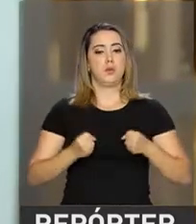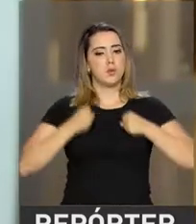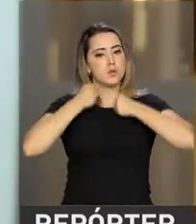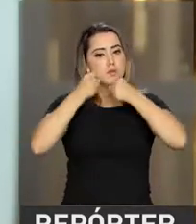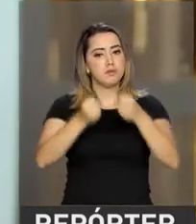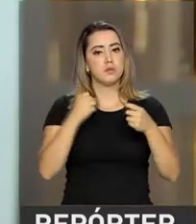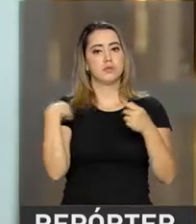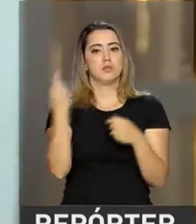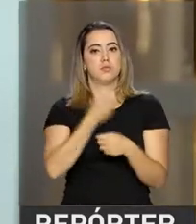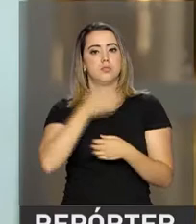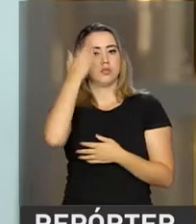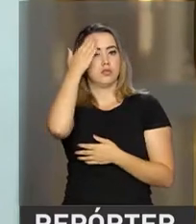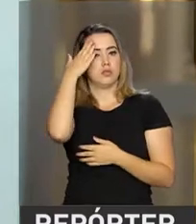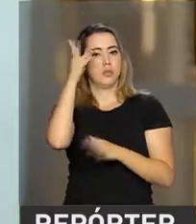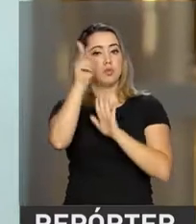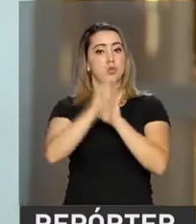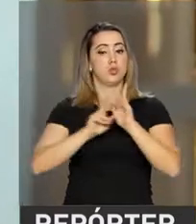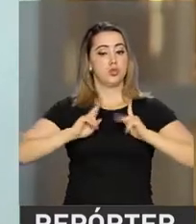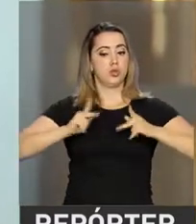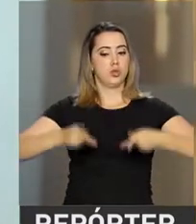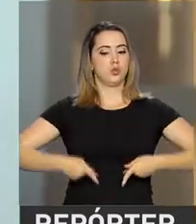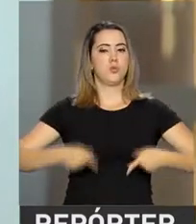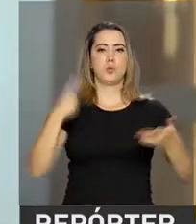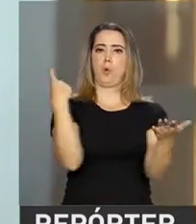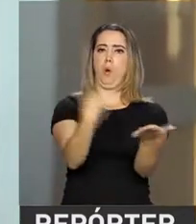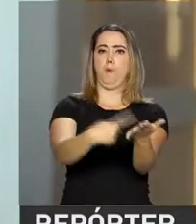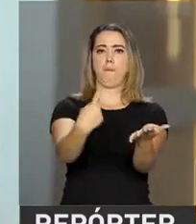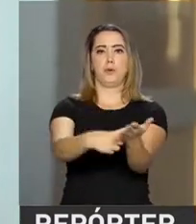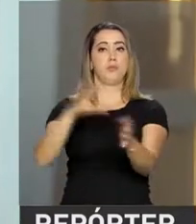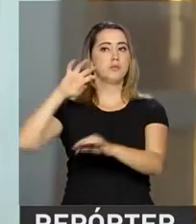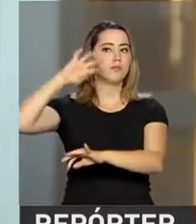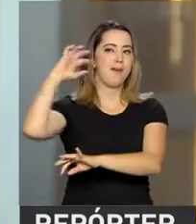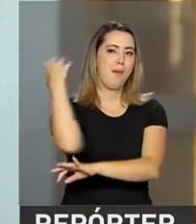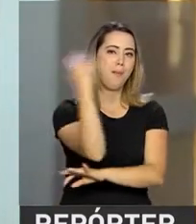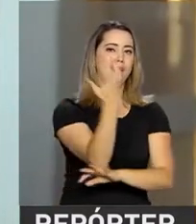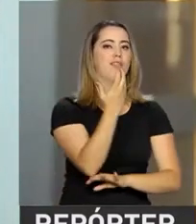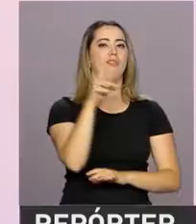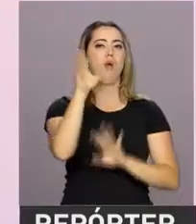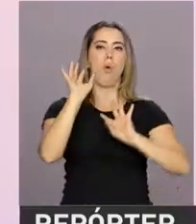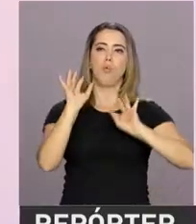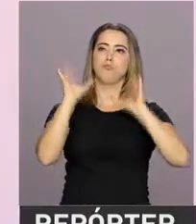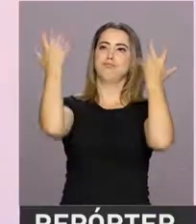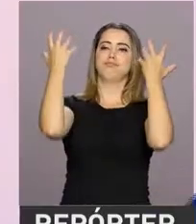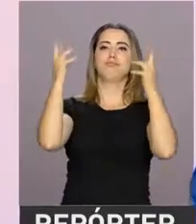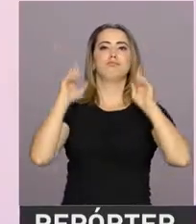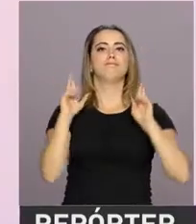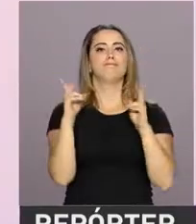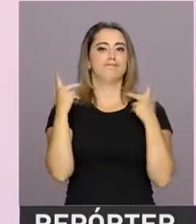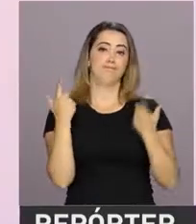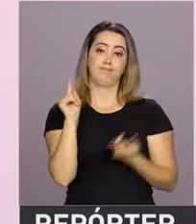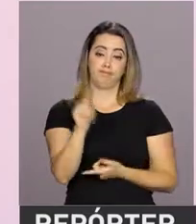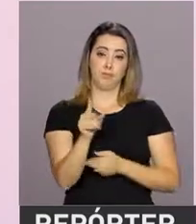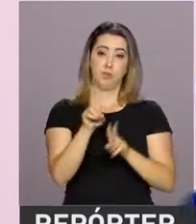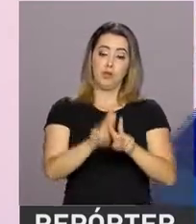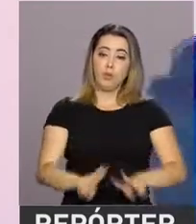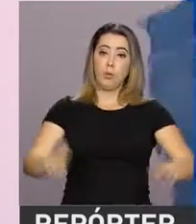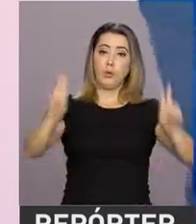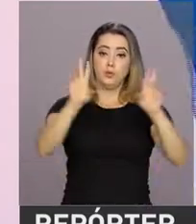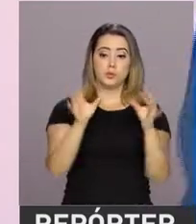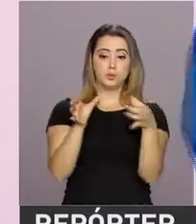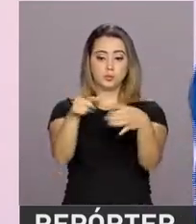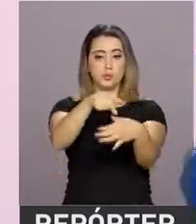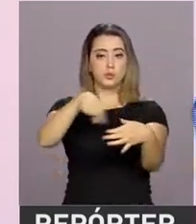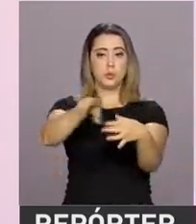como sabemos, nas questões de direitos humanos, na agenda ambiental, na agenda da mudança climática. A ONU é uma organização